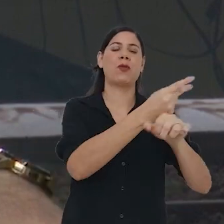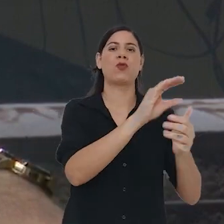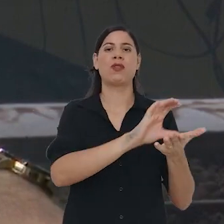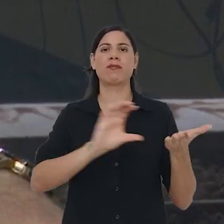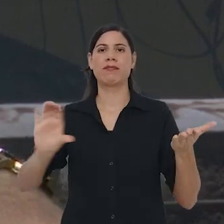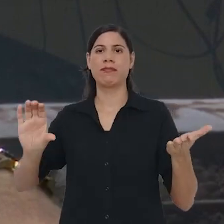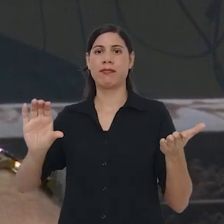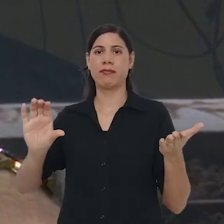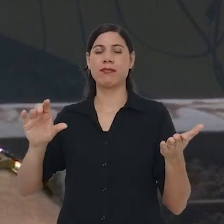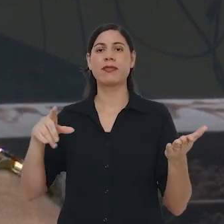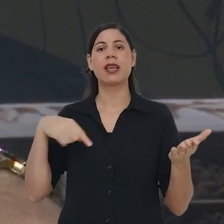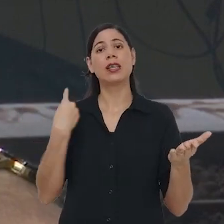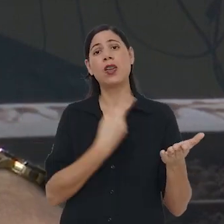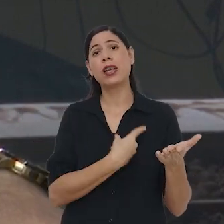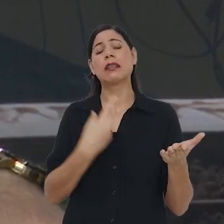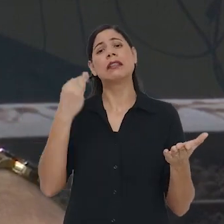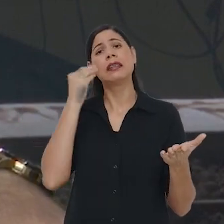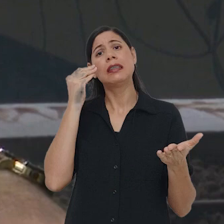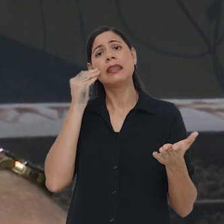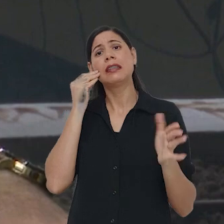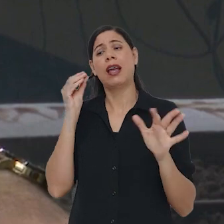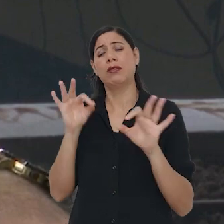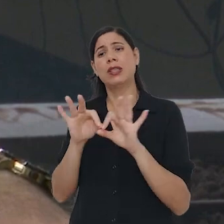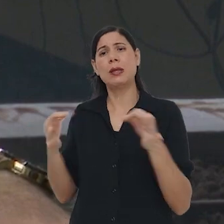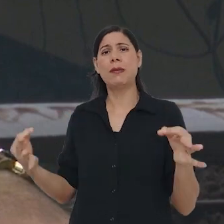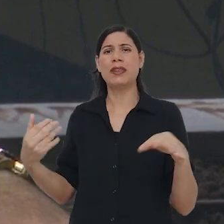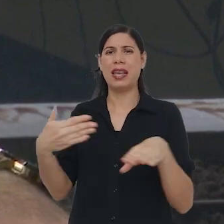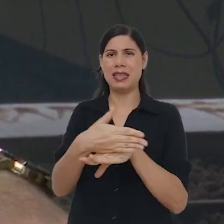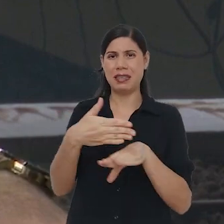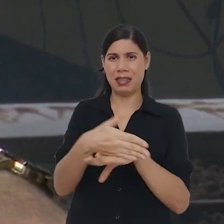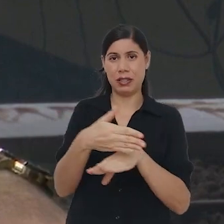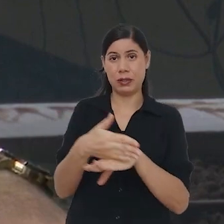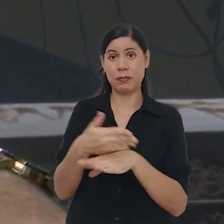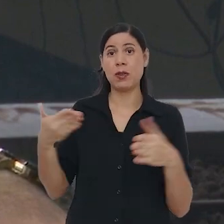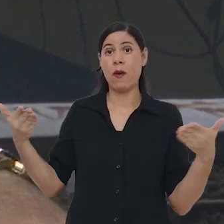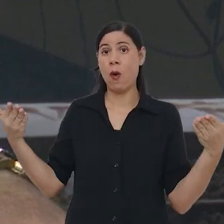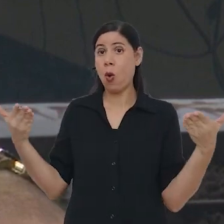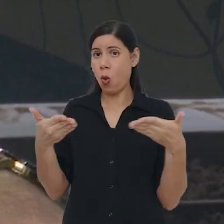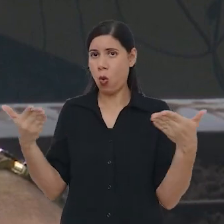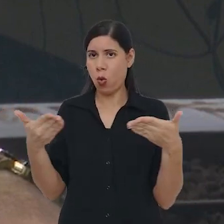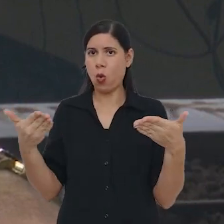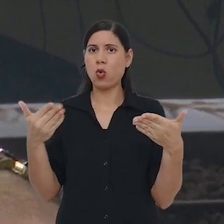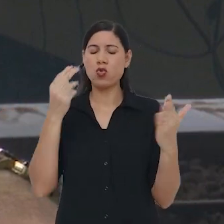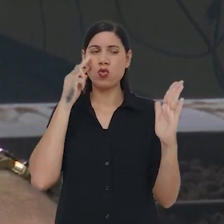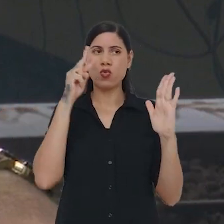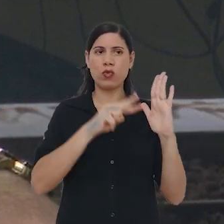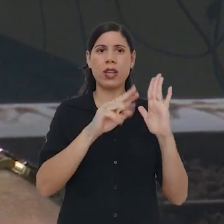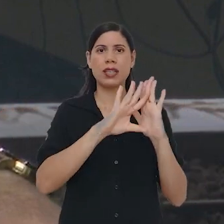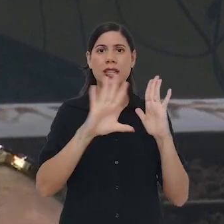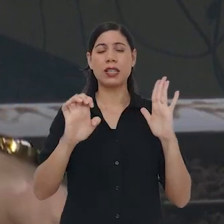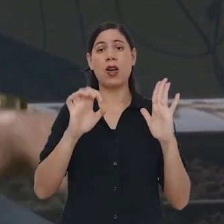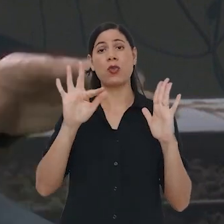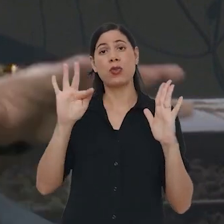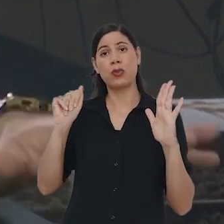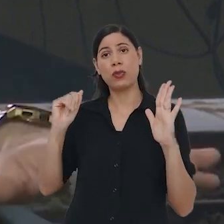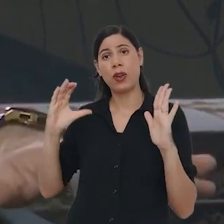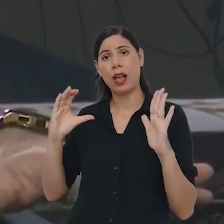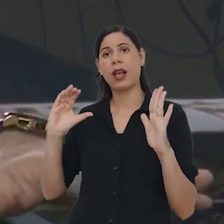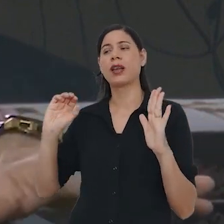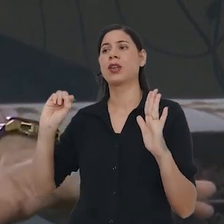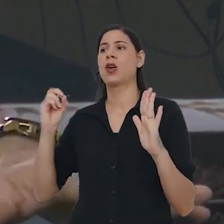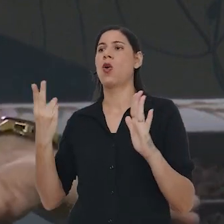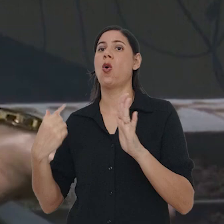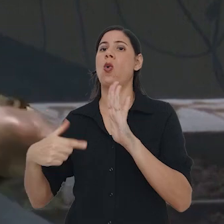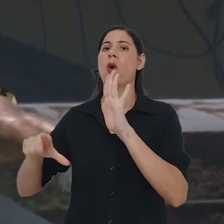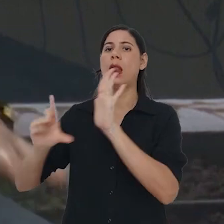gente tem tratado muito no sentido de simplificar esse acesso. Hoje, o acesso aos editais do FAC ou acesso à lei